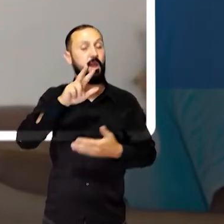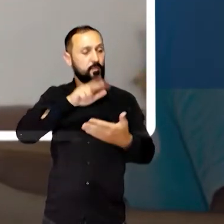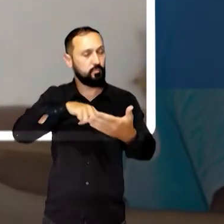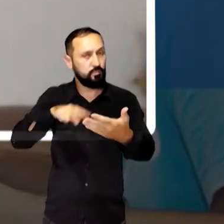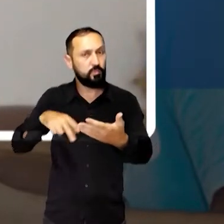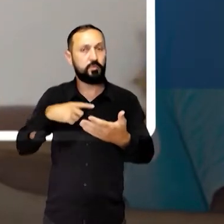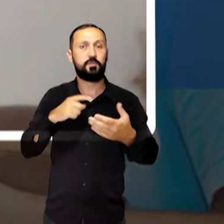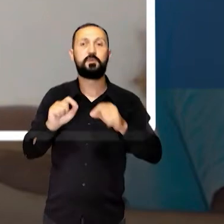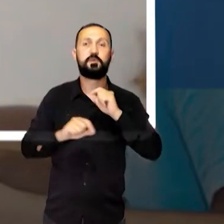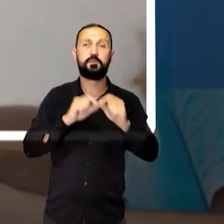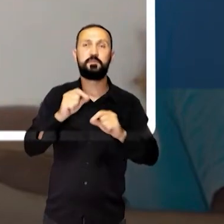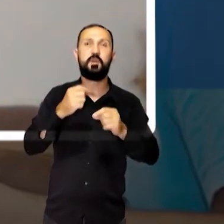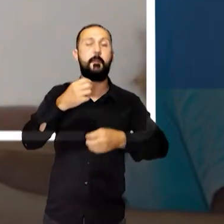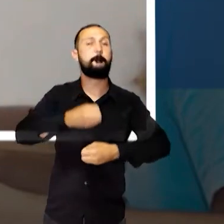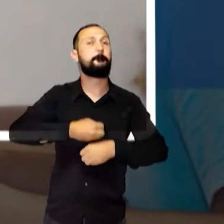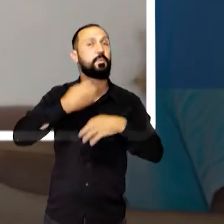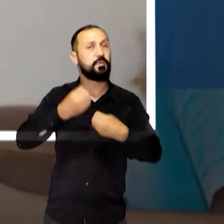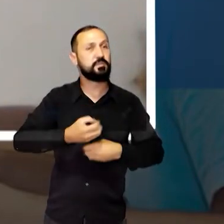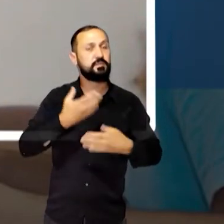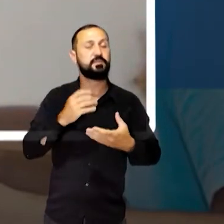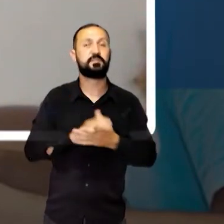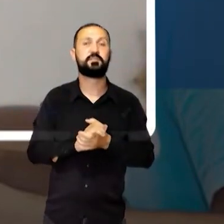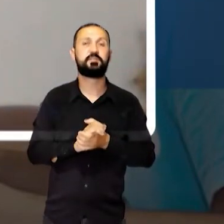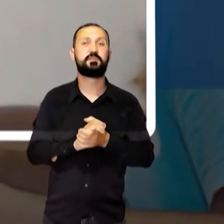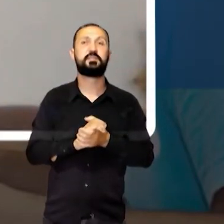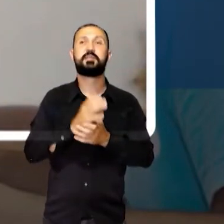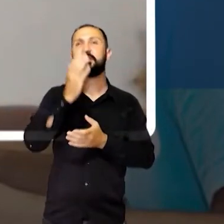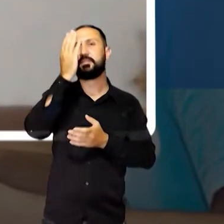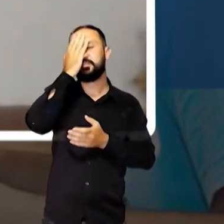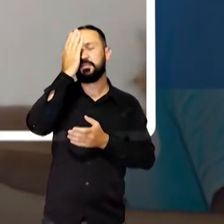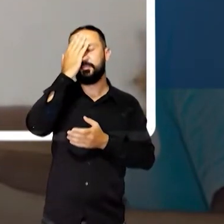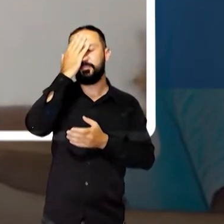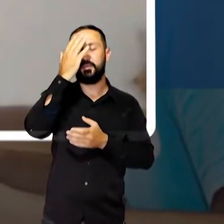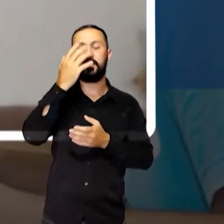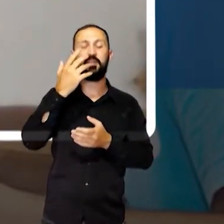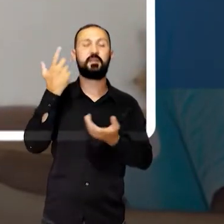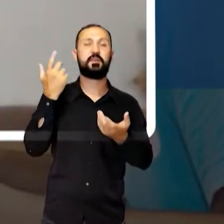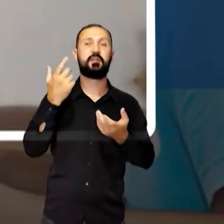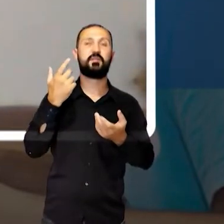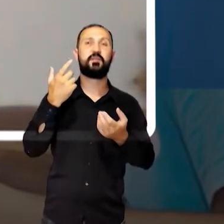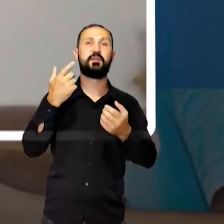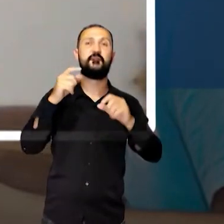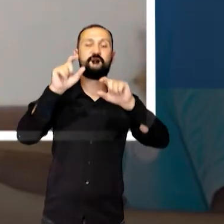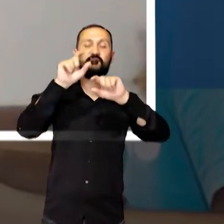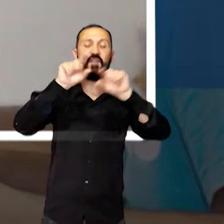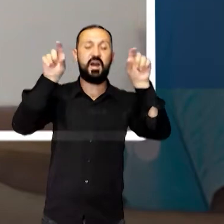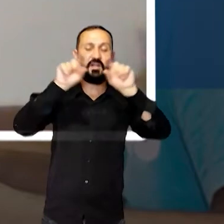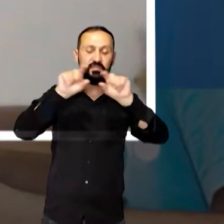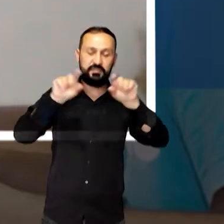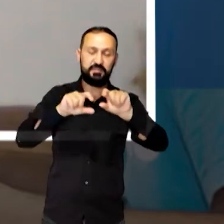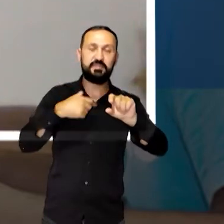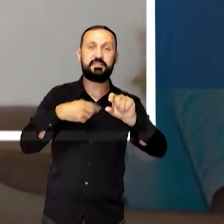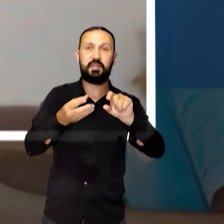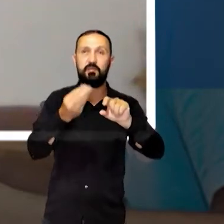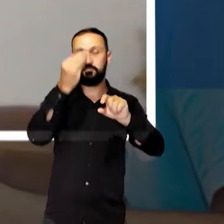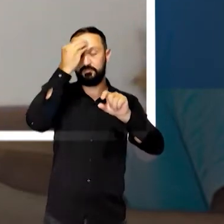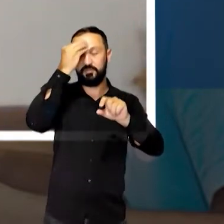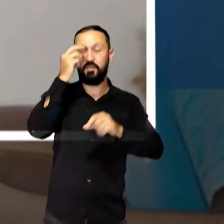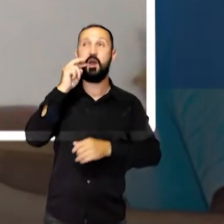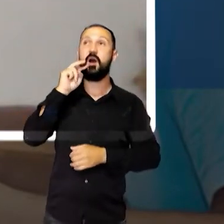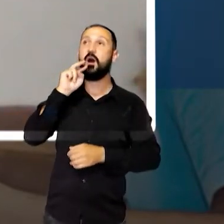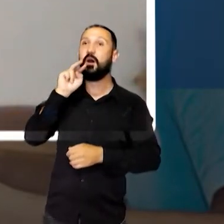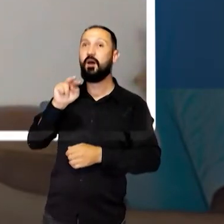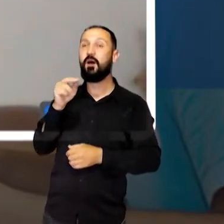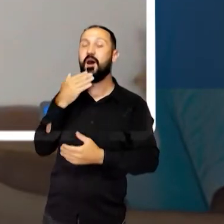um leitor de poesia, que sabia de cor muitos versos, e eu